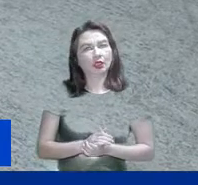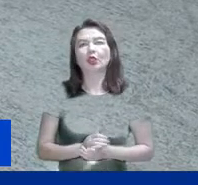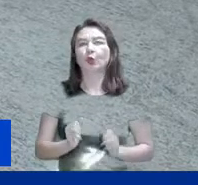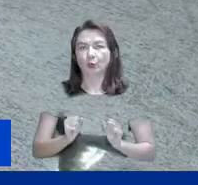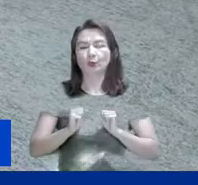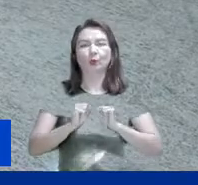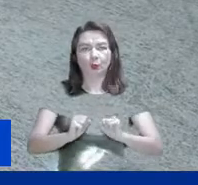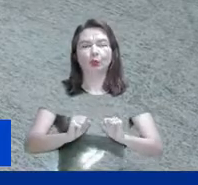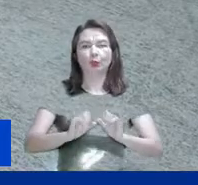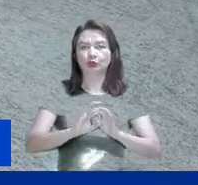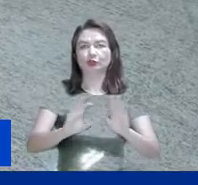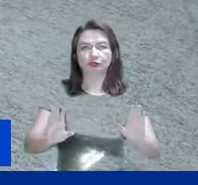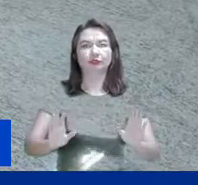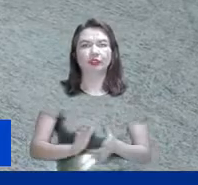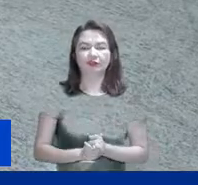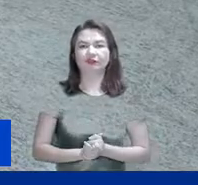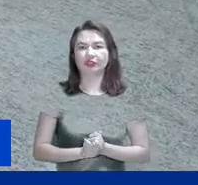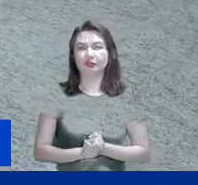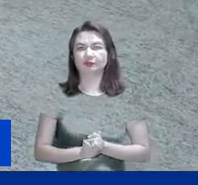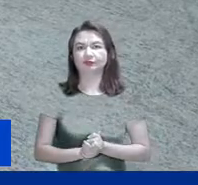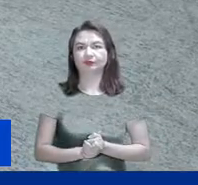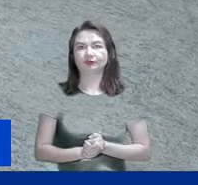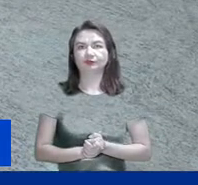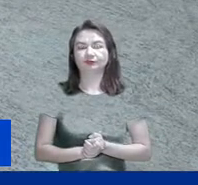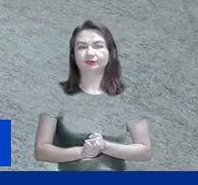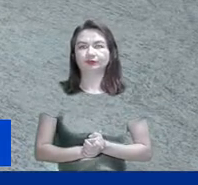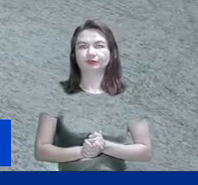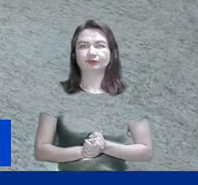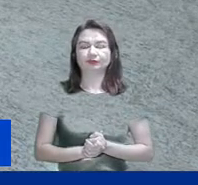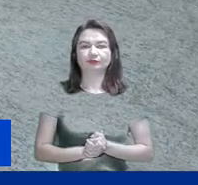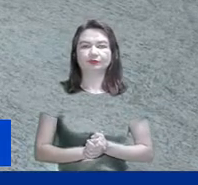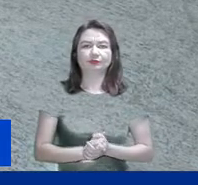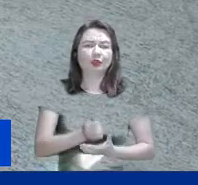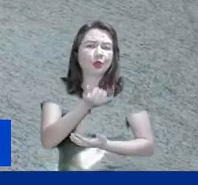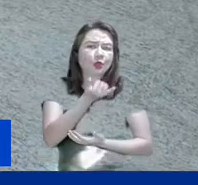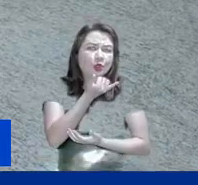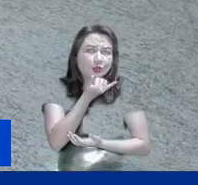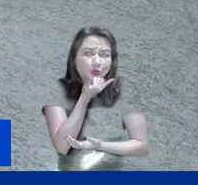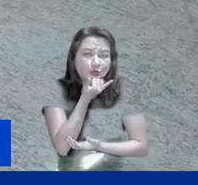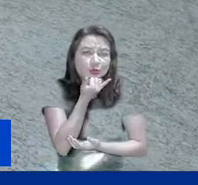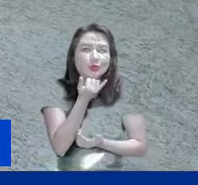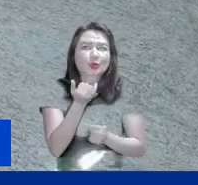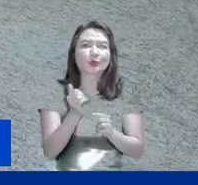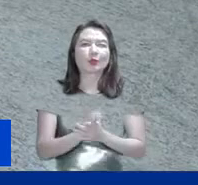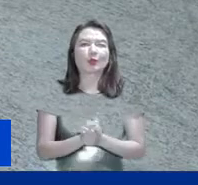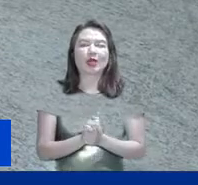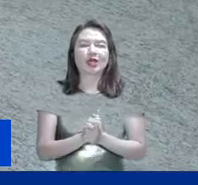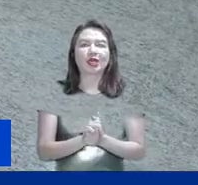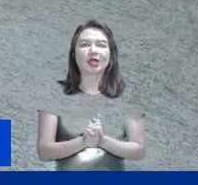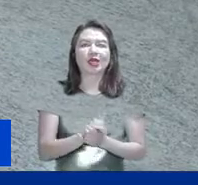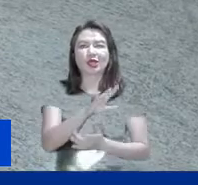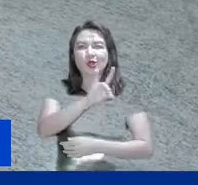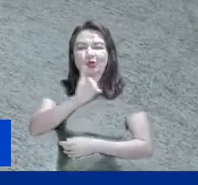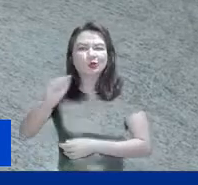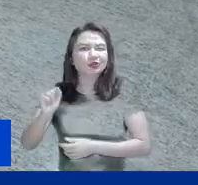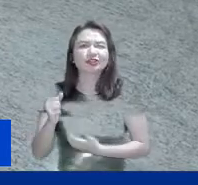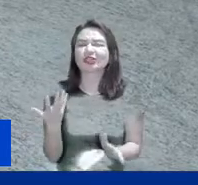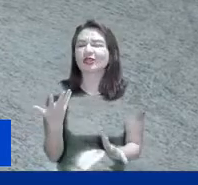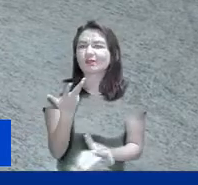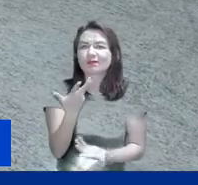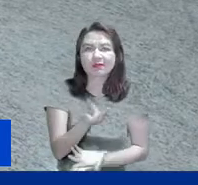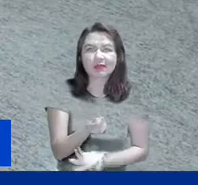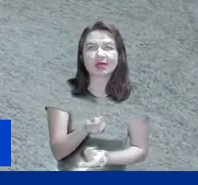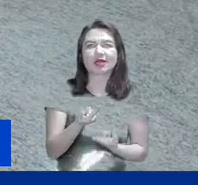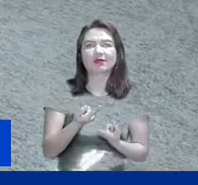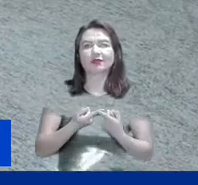quanto a doutora Amanda aqui. A CEJUD pede desculpas, porque essa data, de fato, seria uma boa data, porém estaríamos